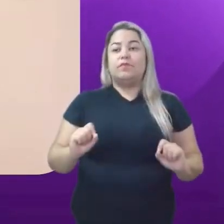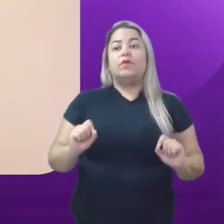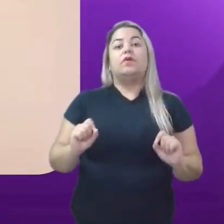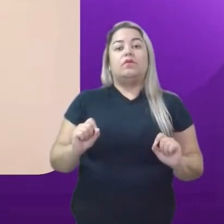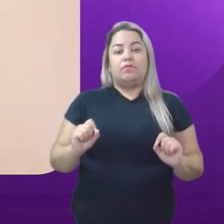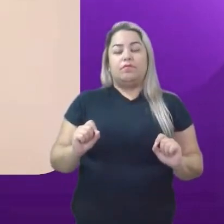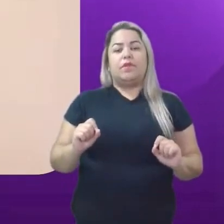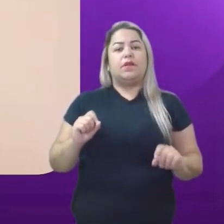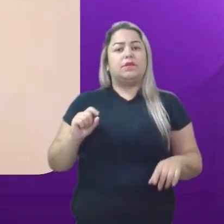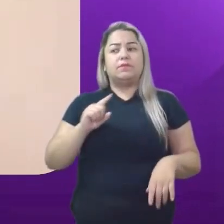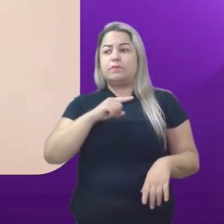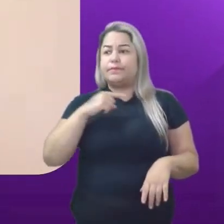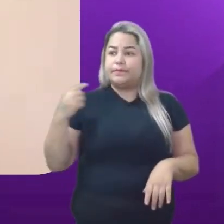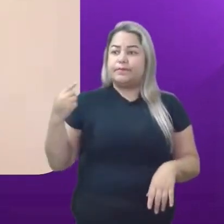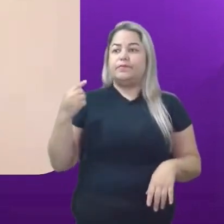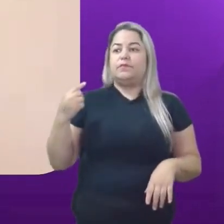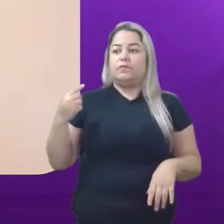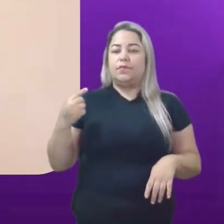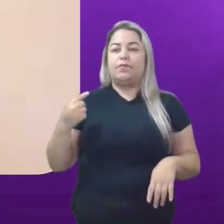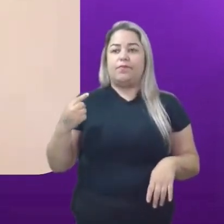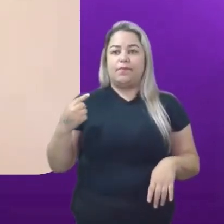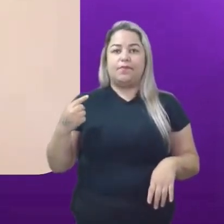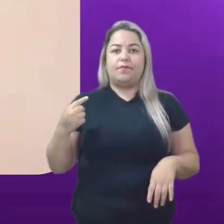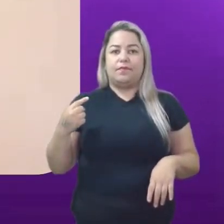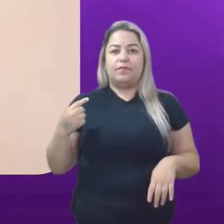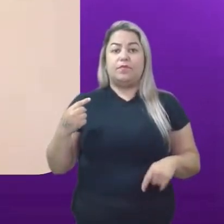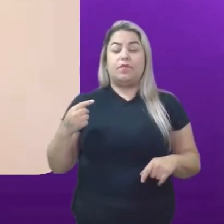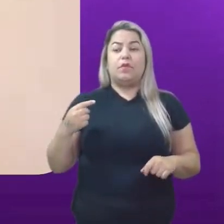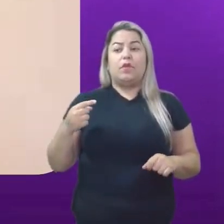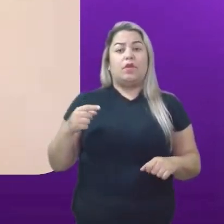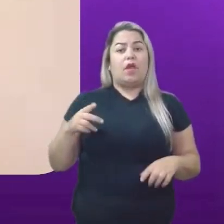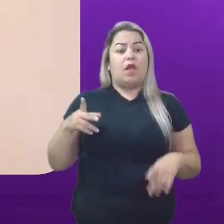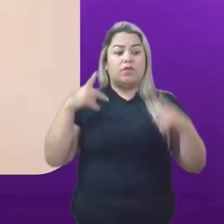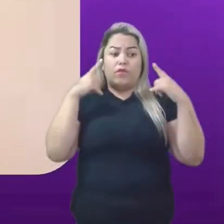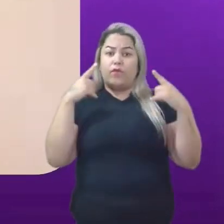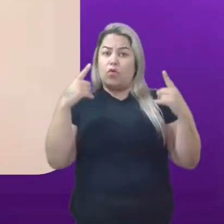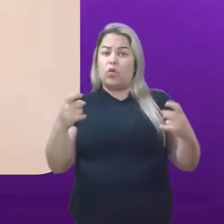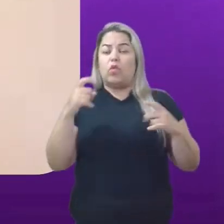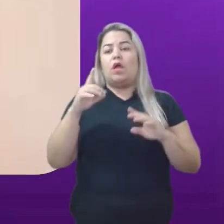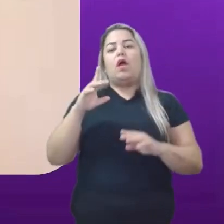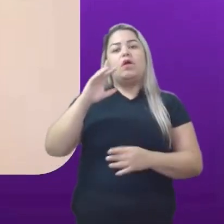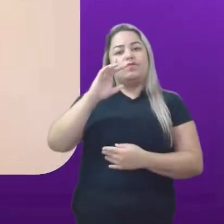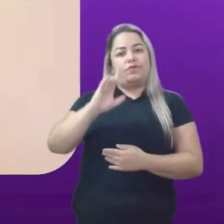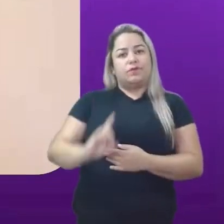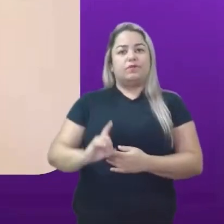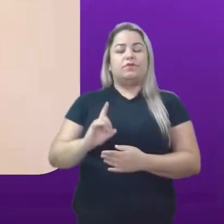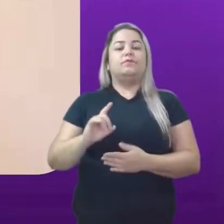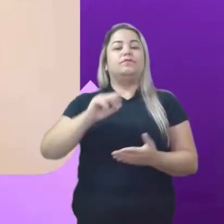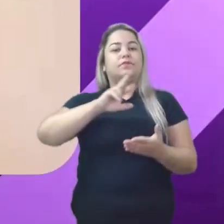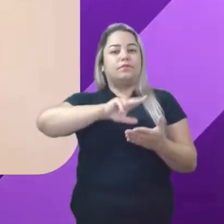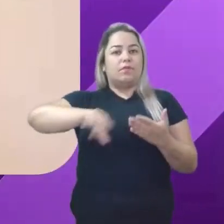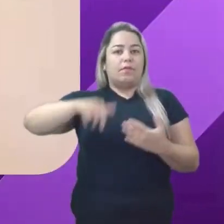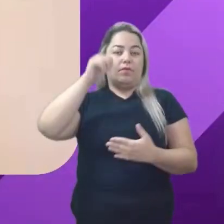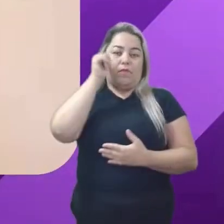país que mais mata no mundo. Ele é um país em que ainda viola o direito de gênero